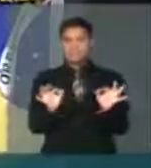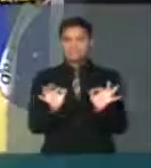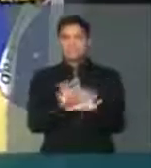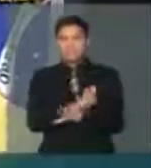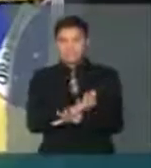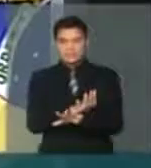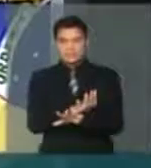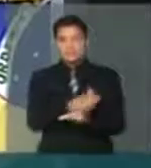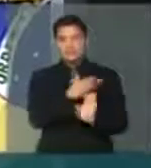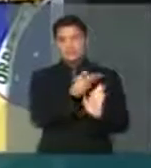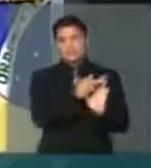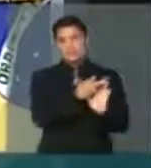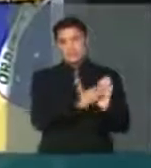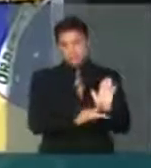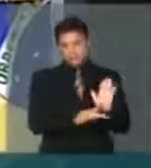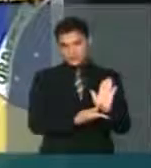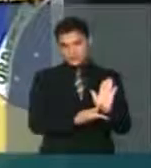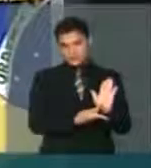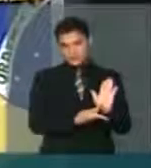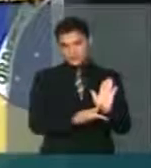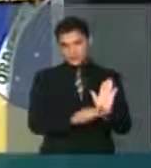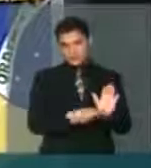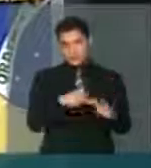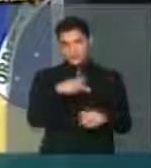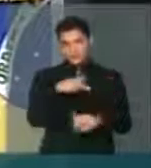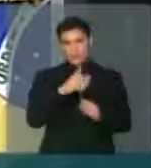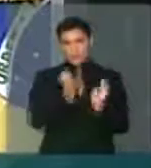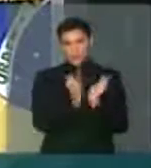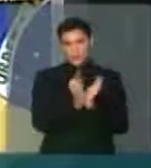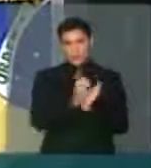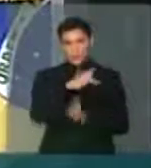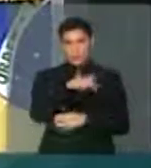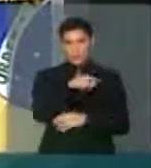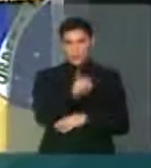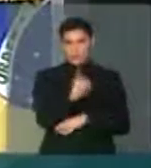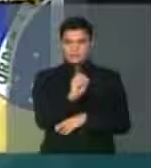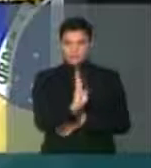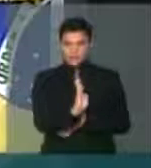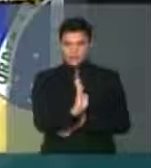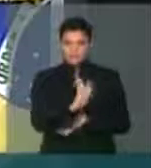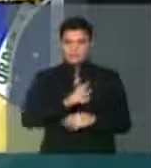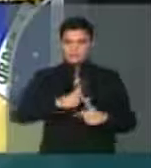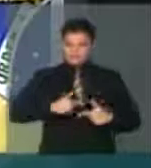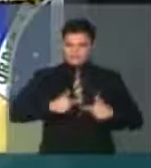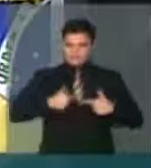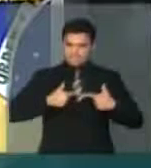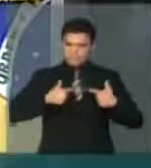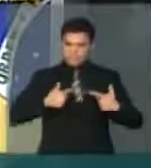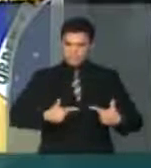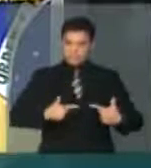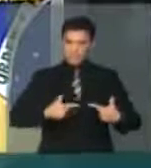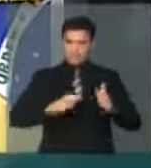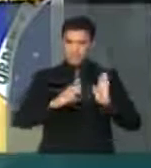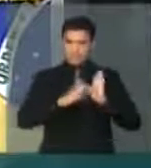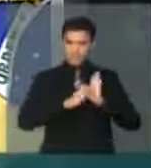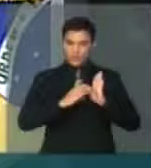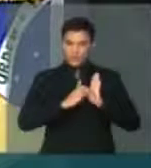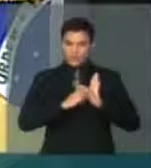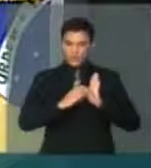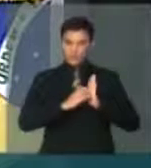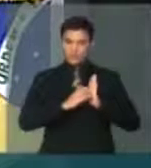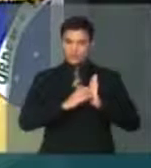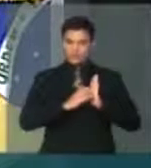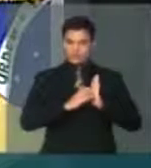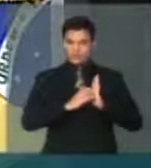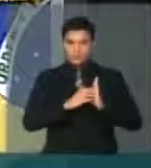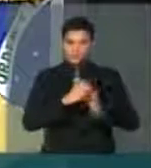desse projeto. O Partido Socialista Brasileiro é um defensor ferrenho do concurso público. Nós